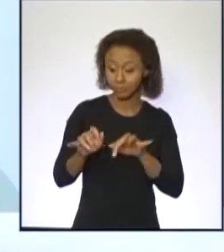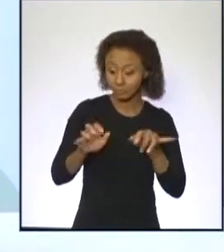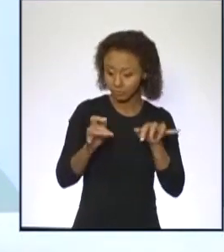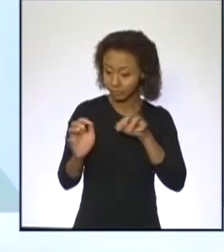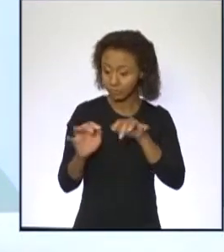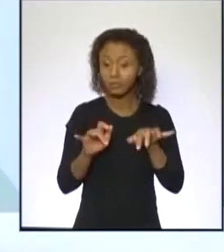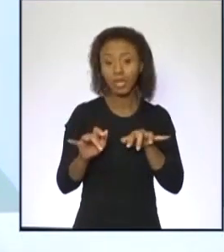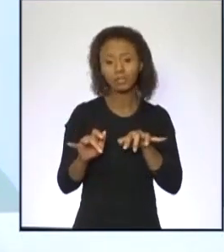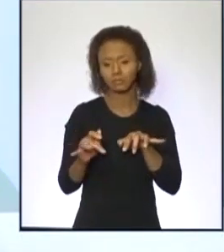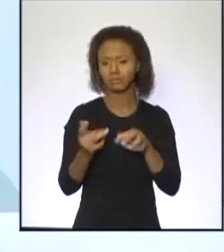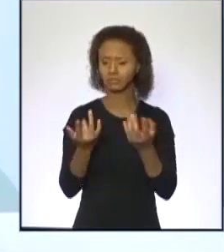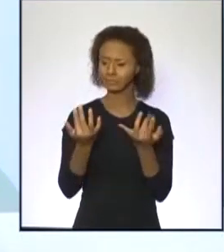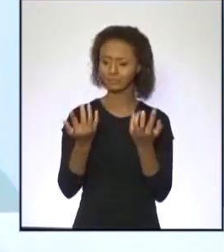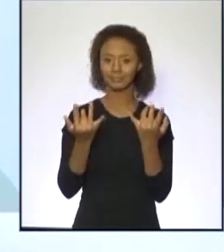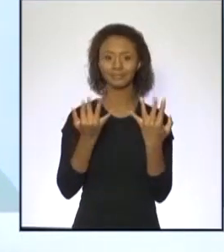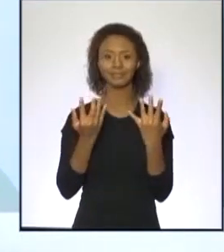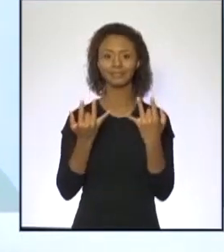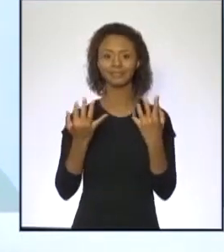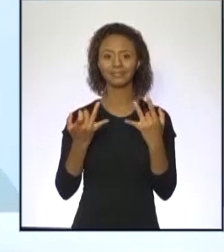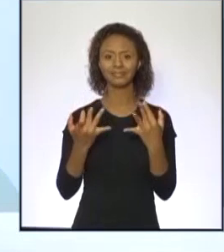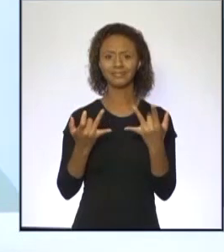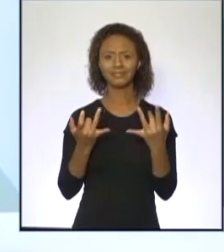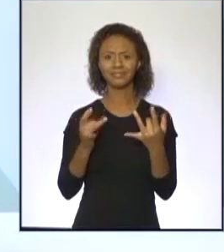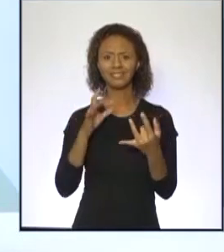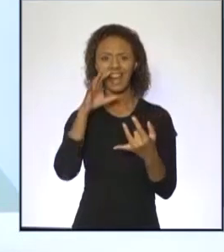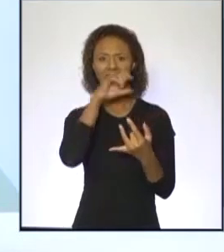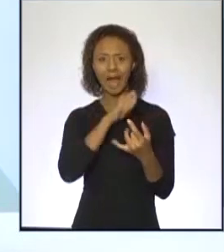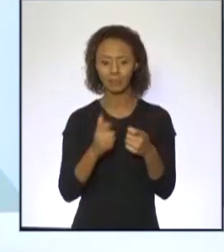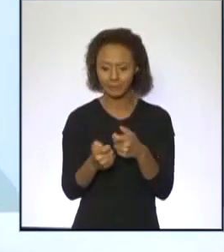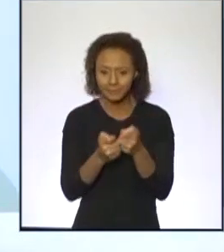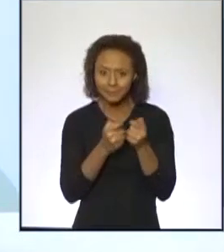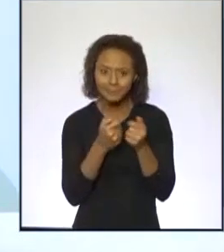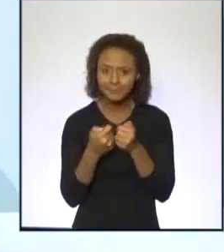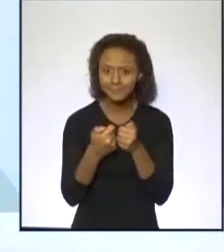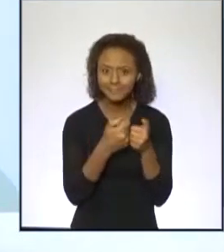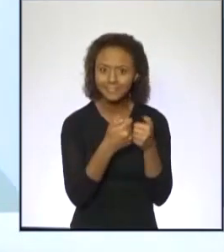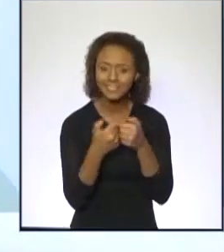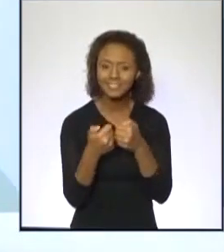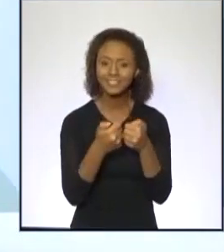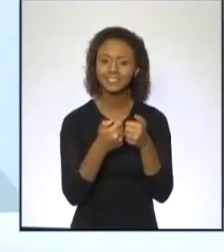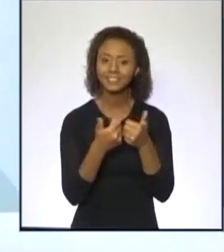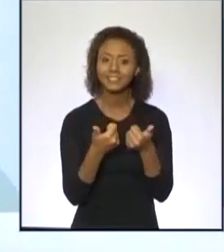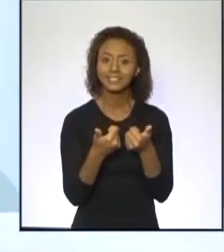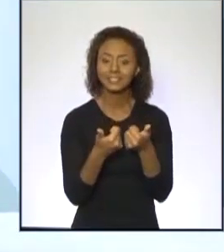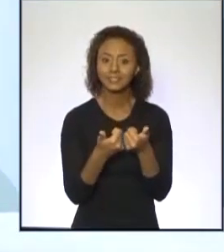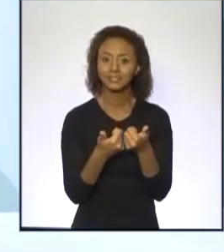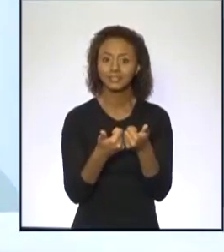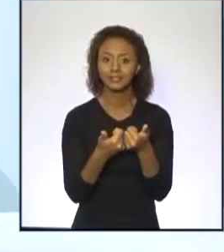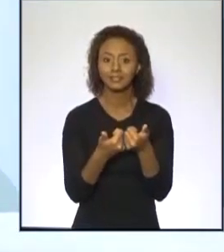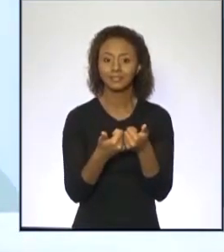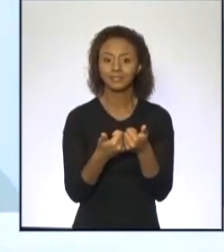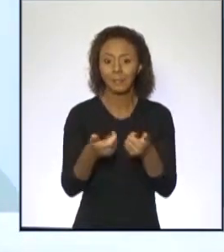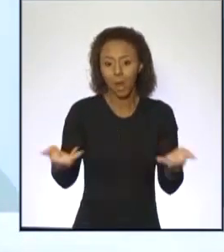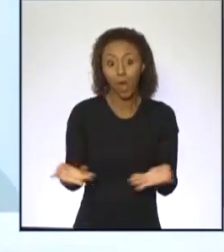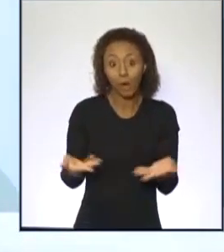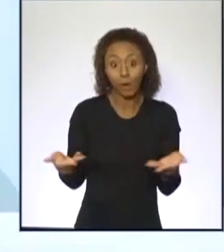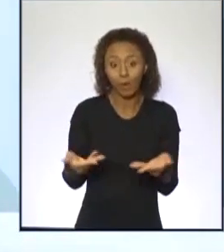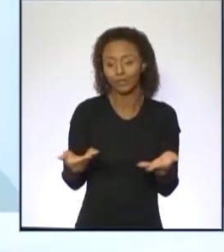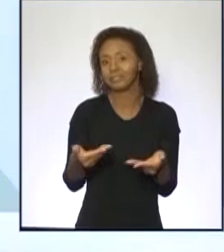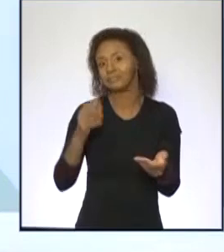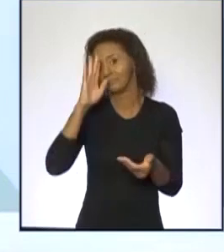mexer no celular, né, Roseli? Sim. Para a atual situação.